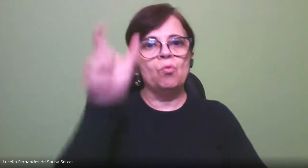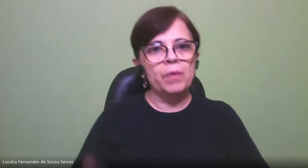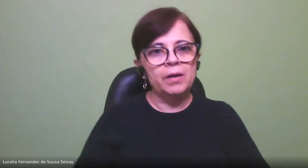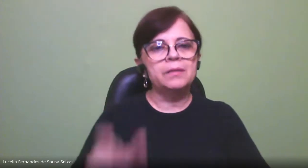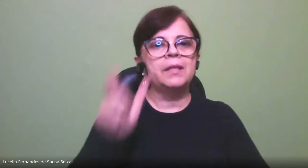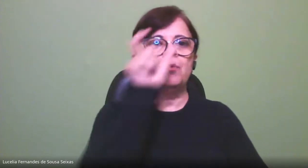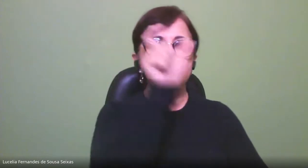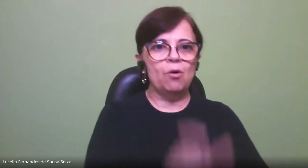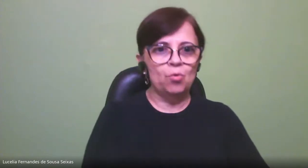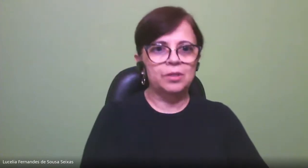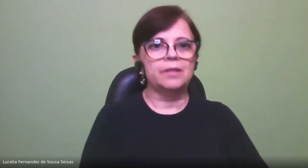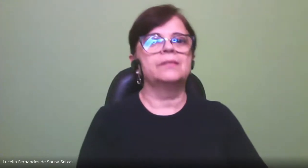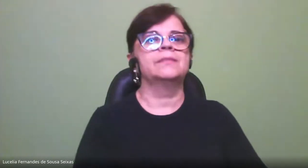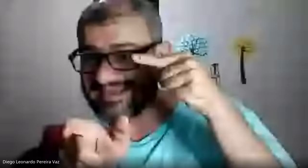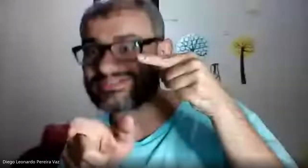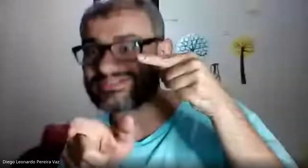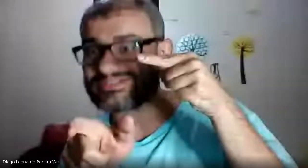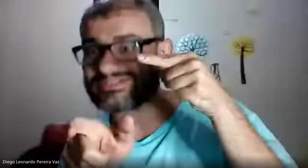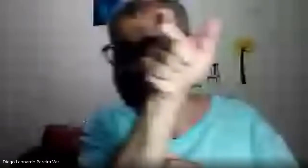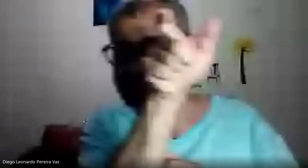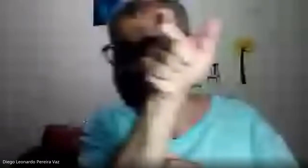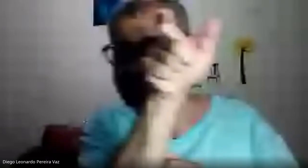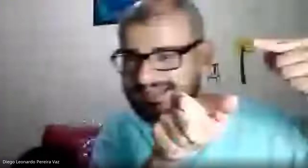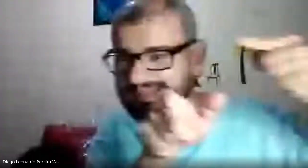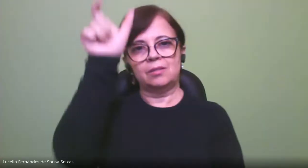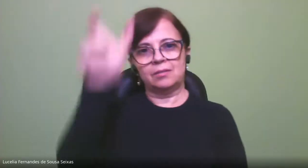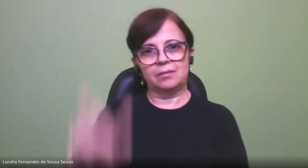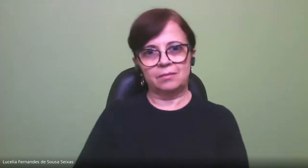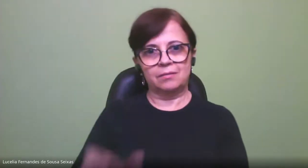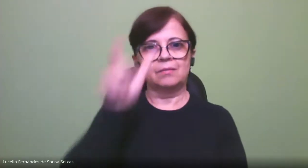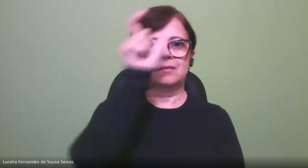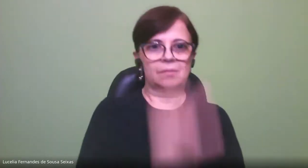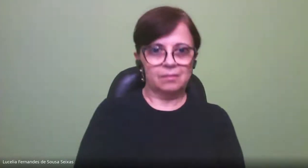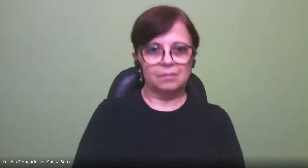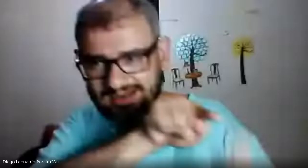Ah, uma e depois a outra. Eita. Entendi.